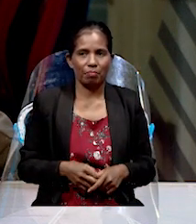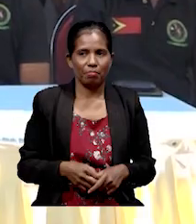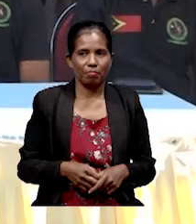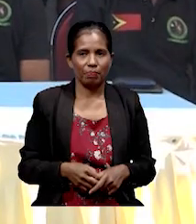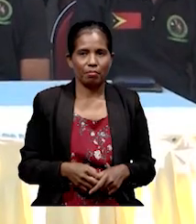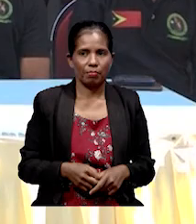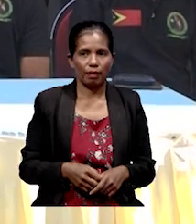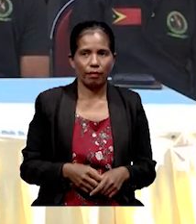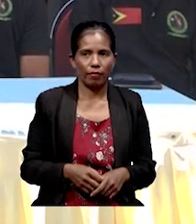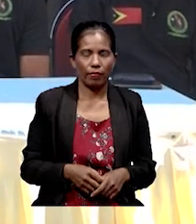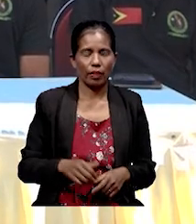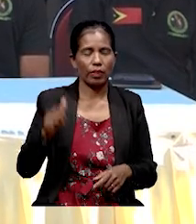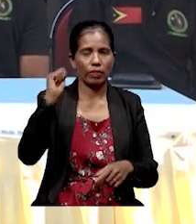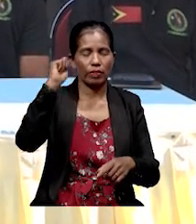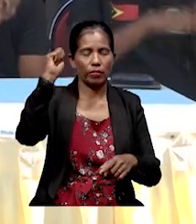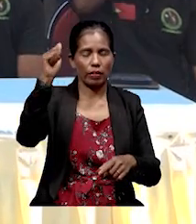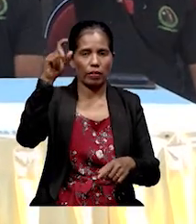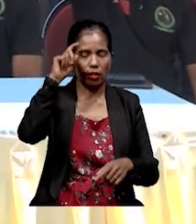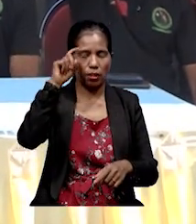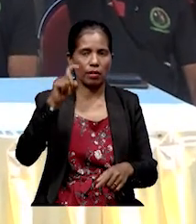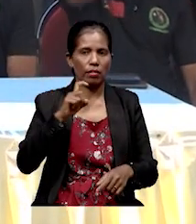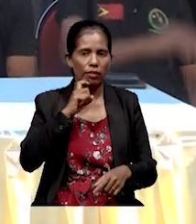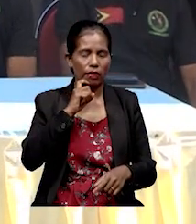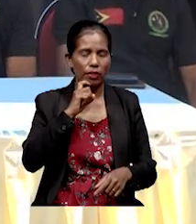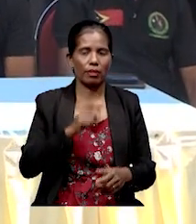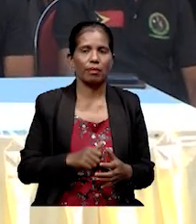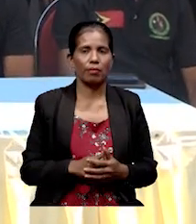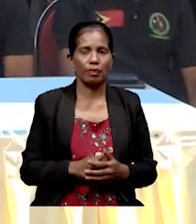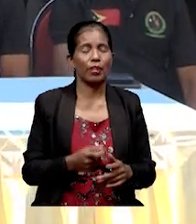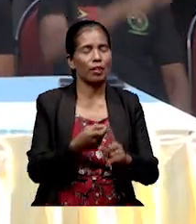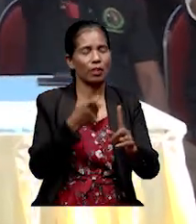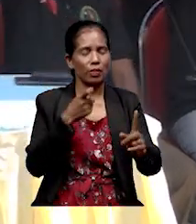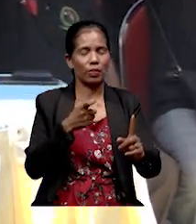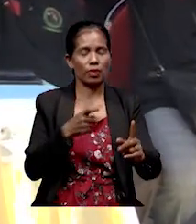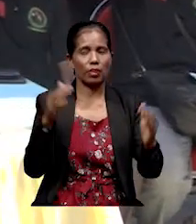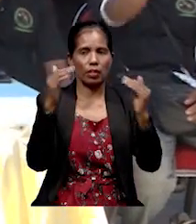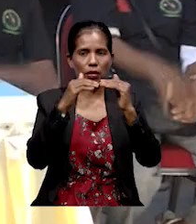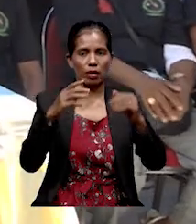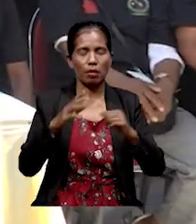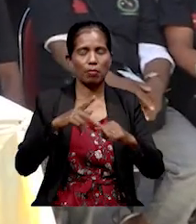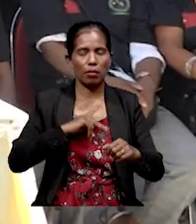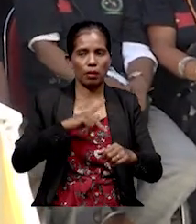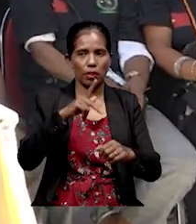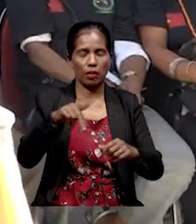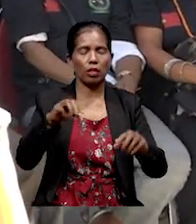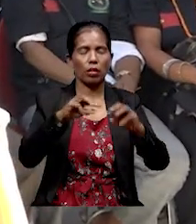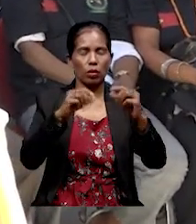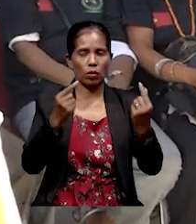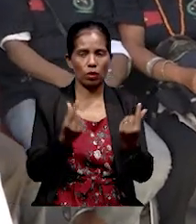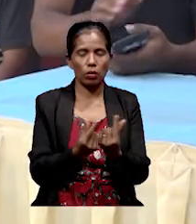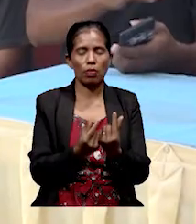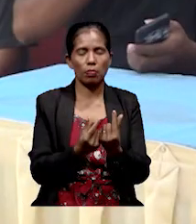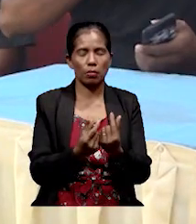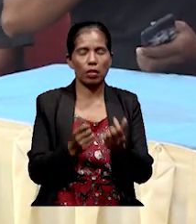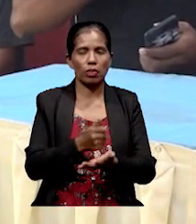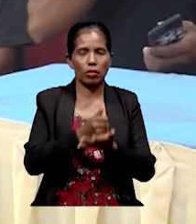Viva comandante em chefe Cairala Sanana Guzmão! Viva! Lihusi conferência da imprensa e a Bairro Pitedili, Movimento Quadro de Resistência e Apoio Sanana,